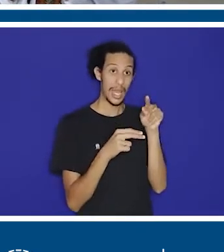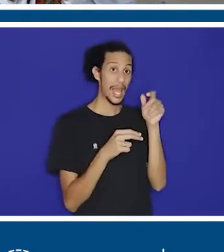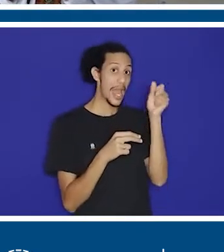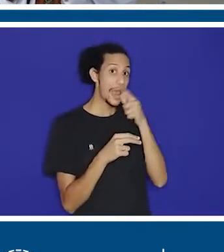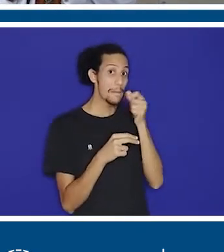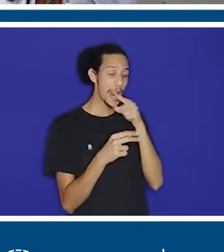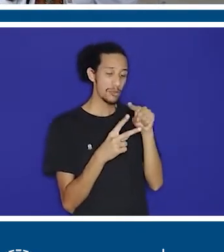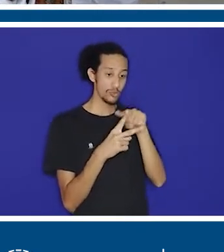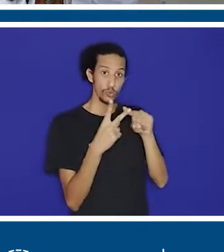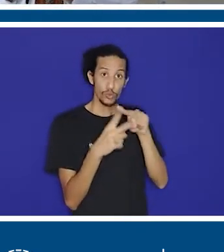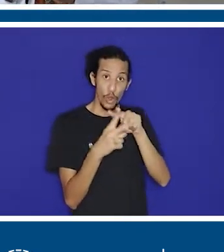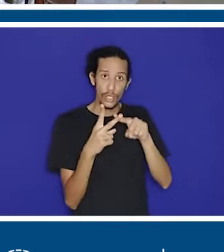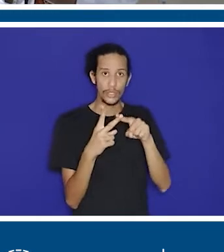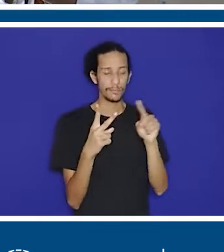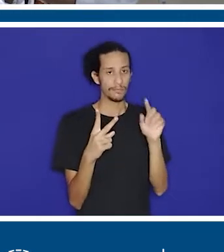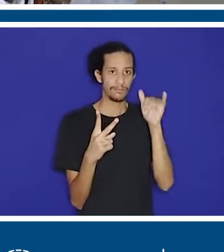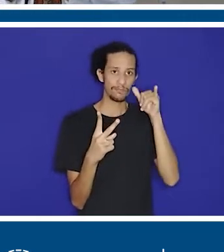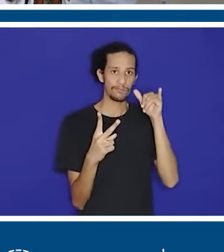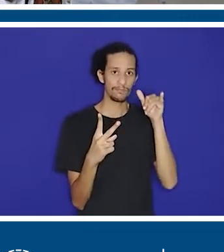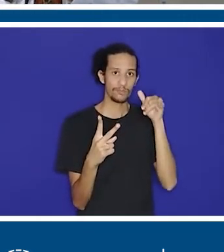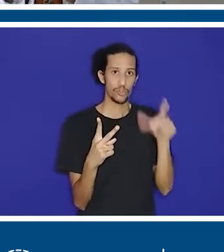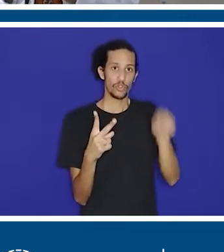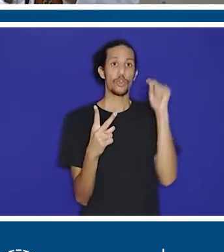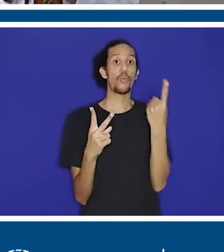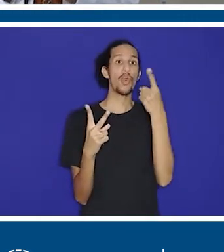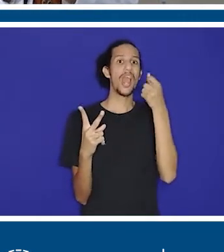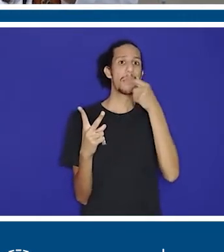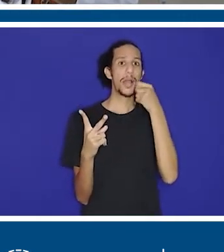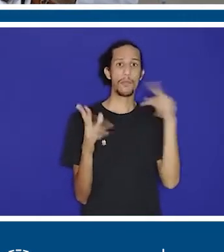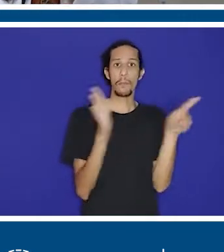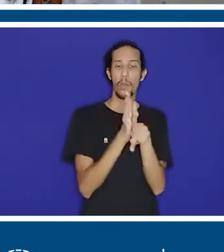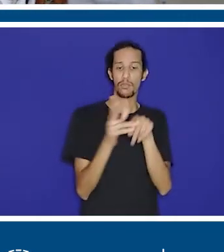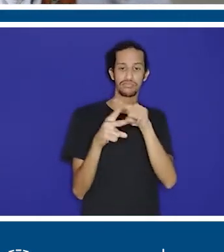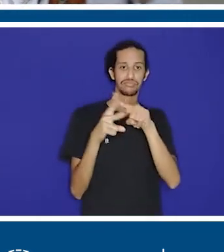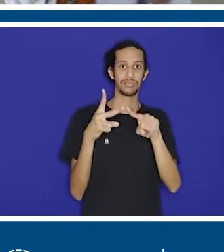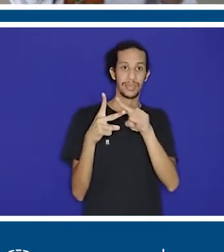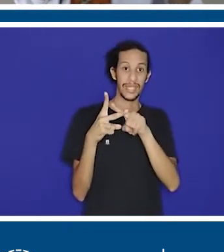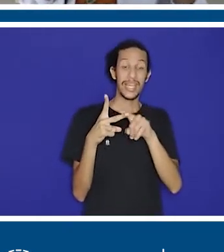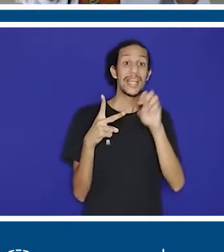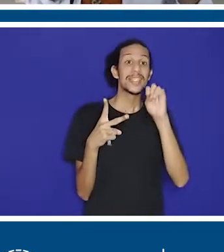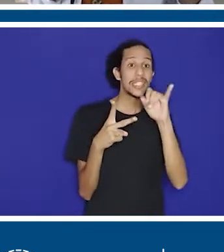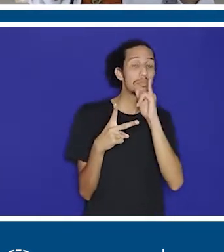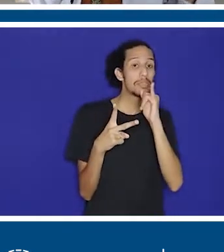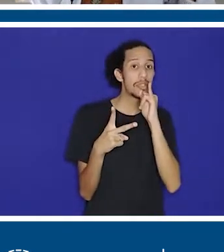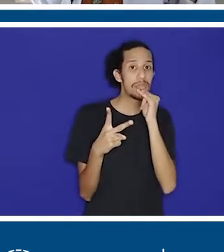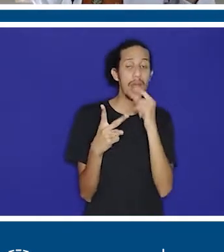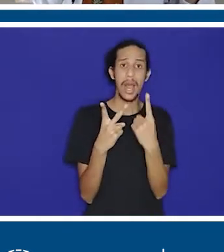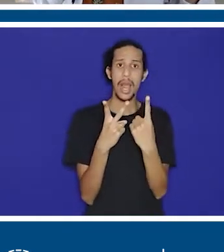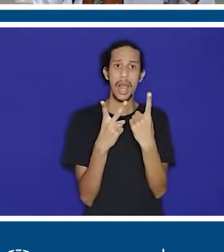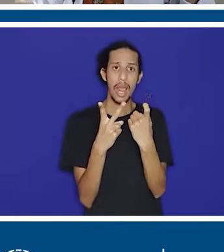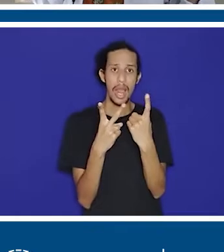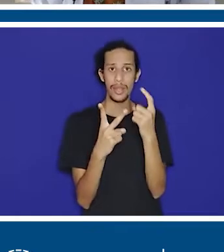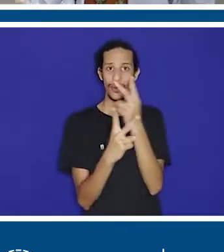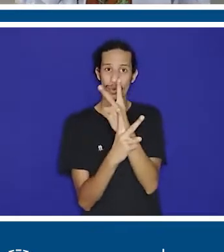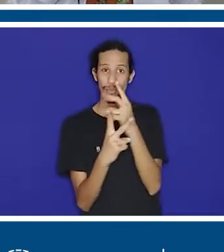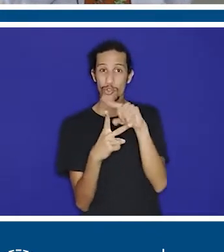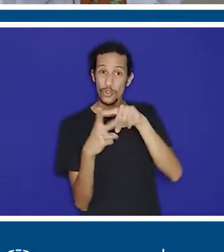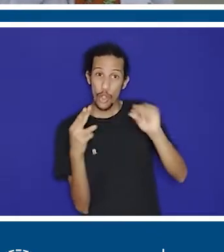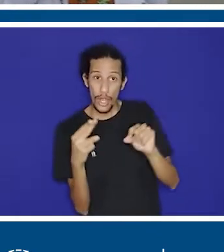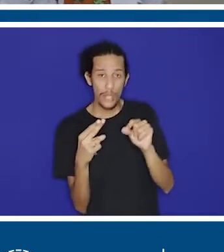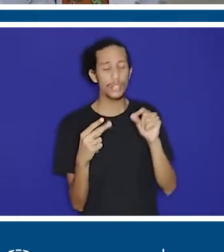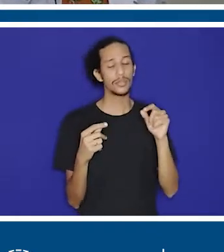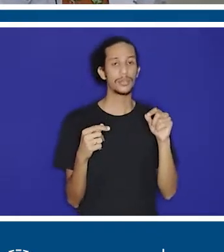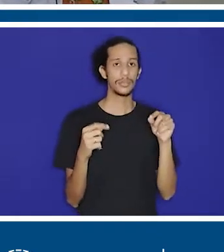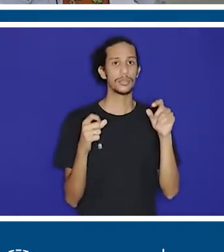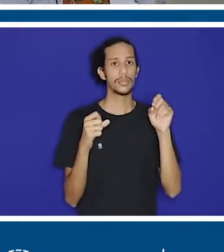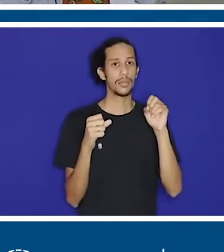medicação só. Mas às vezes tem os dois componentes, a gente vai preferir tratar a hiperatividade, porque